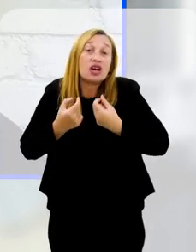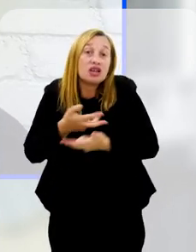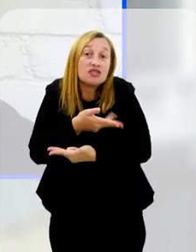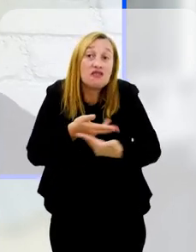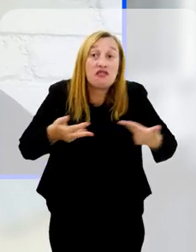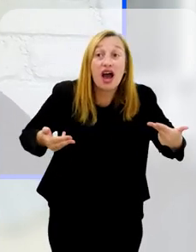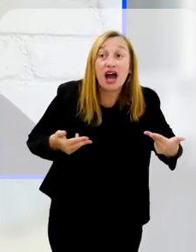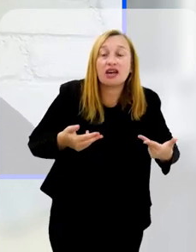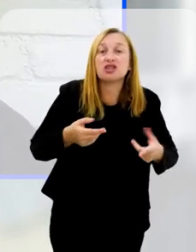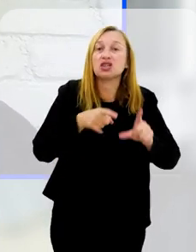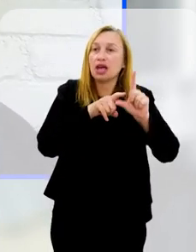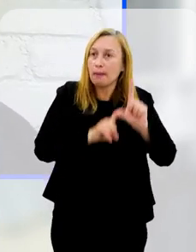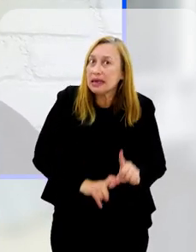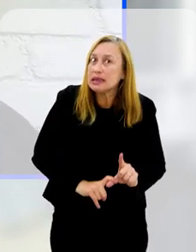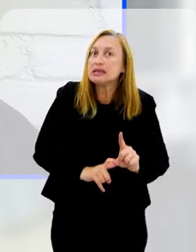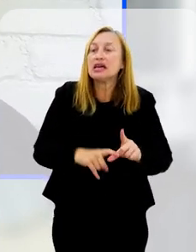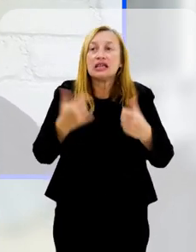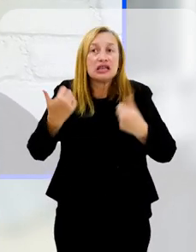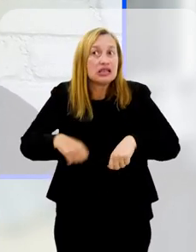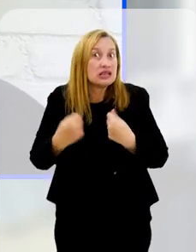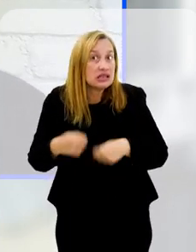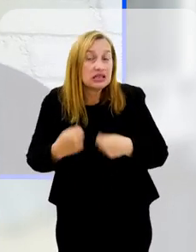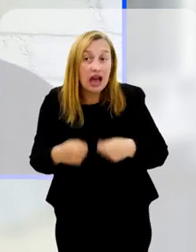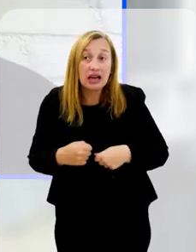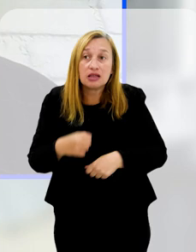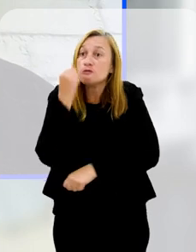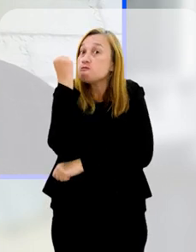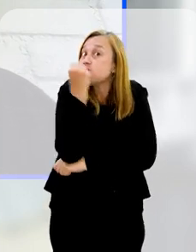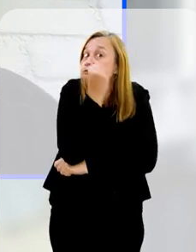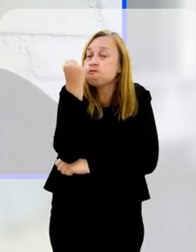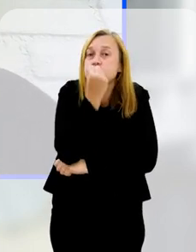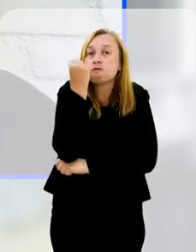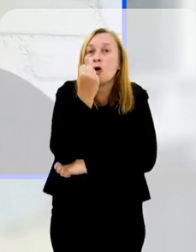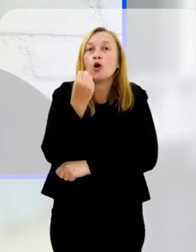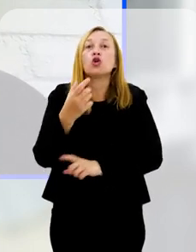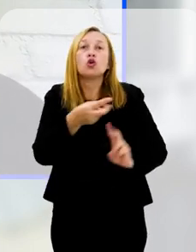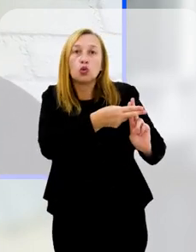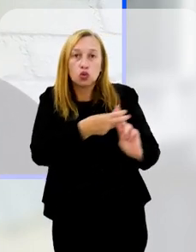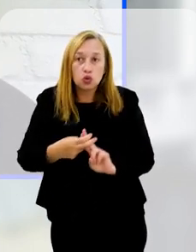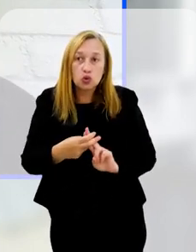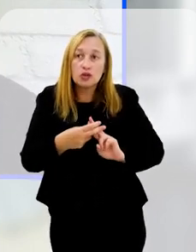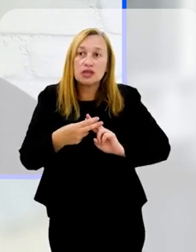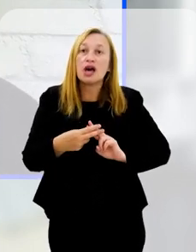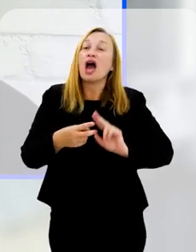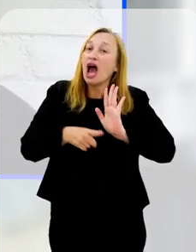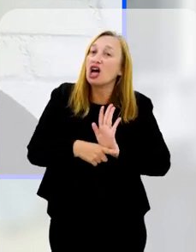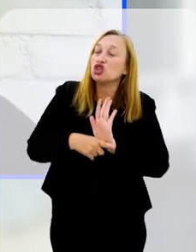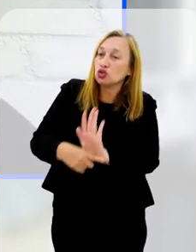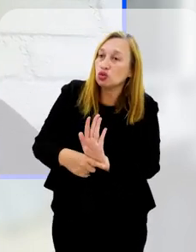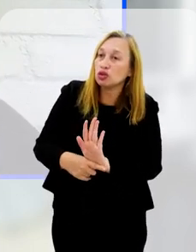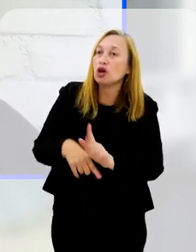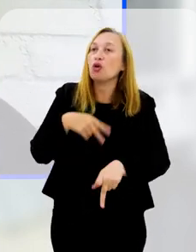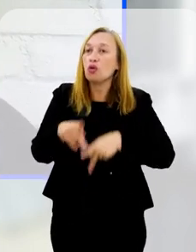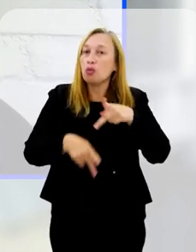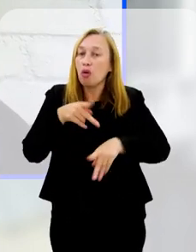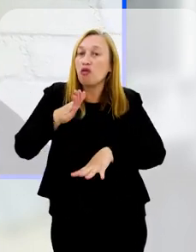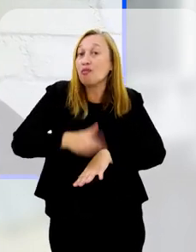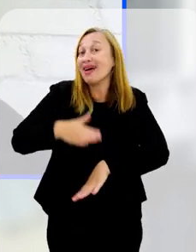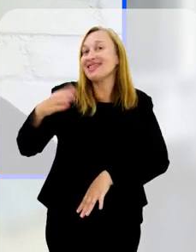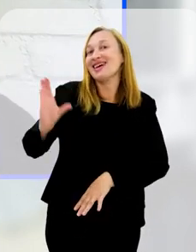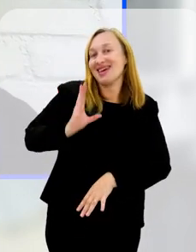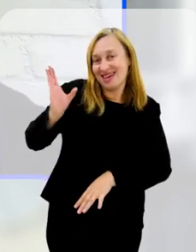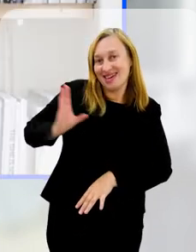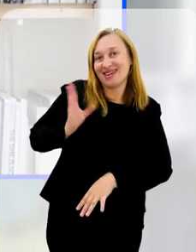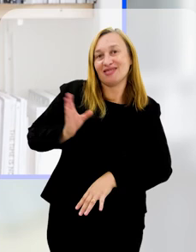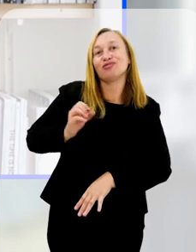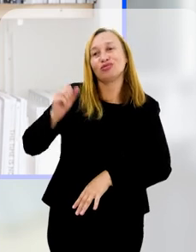de dependências, vamos dizer assim, ou de necessidade, que o SUS é quem supre, inclusive para a população mais rica